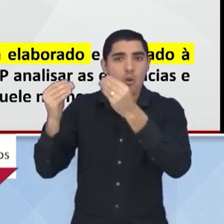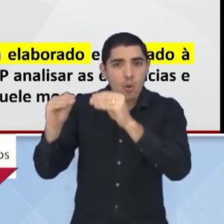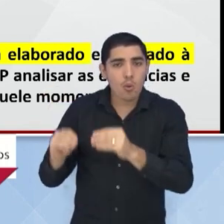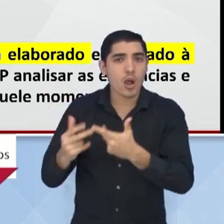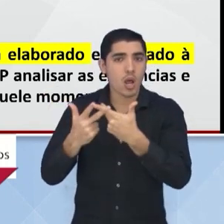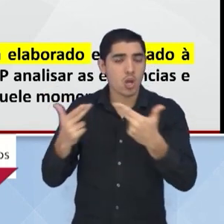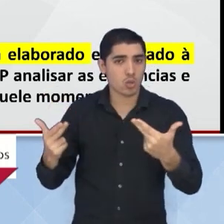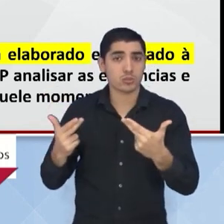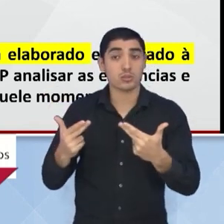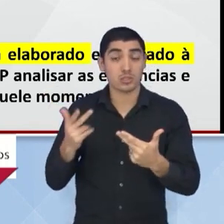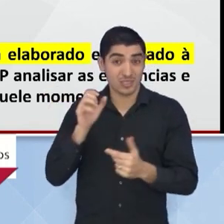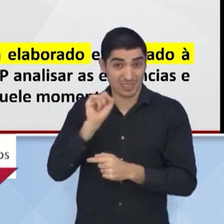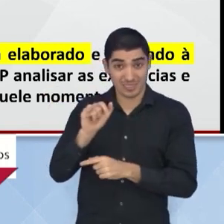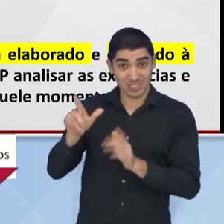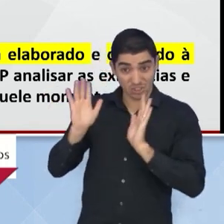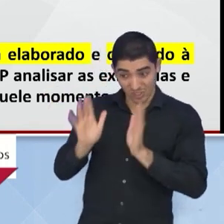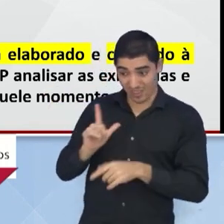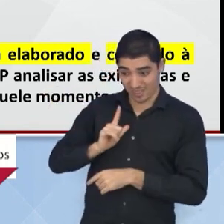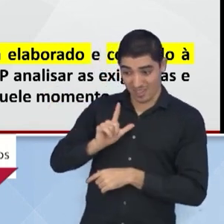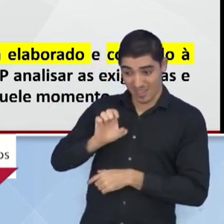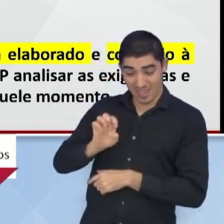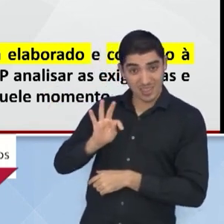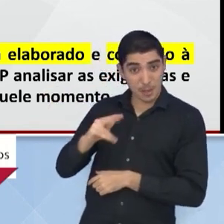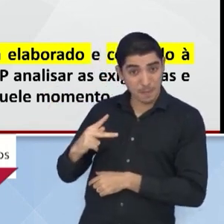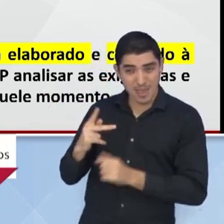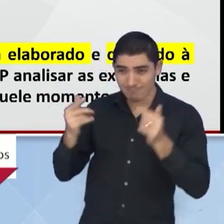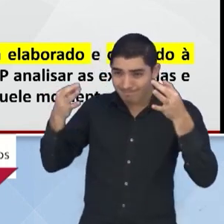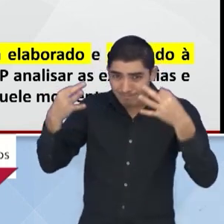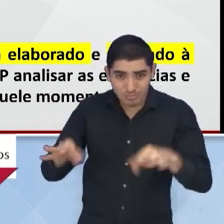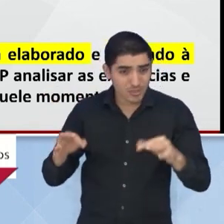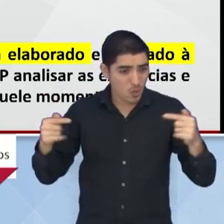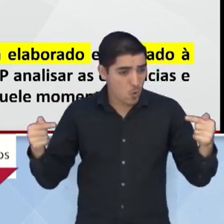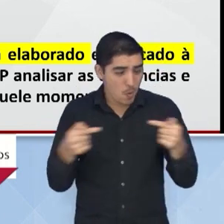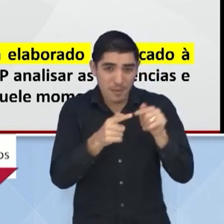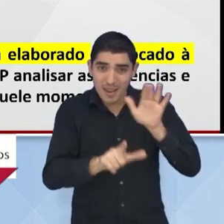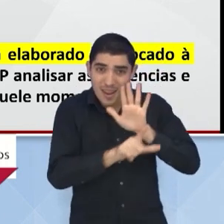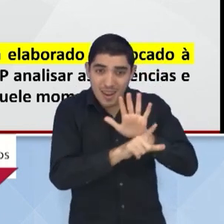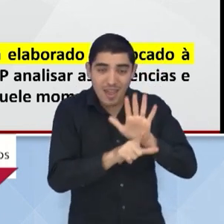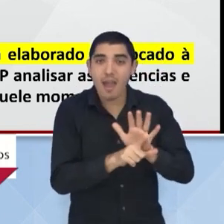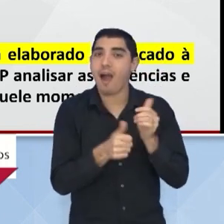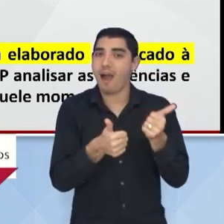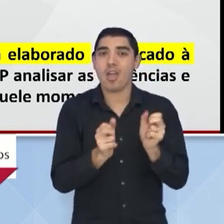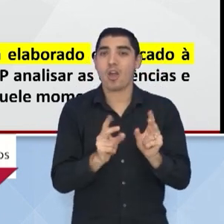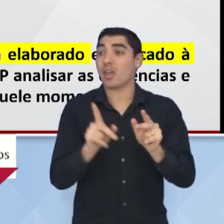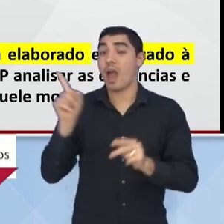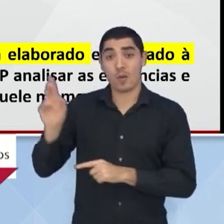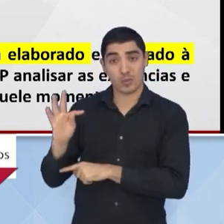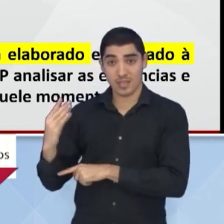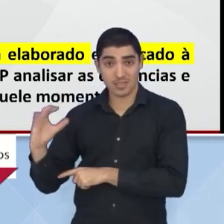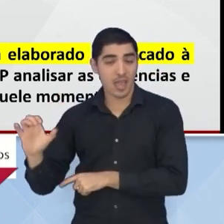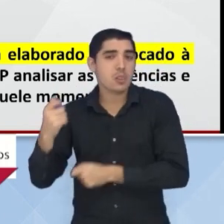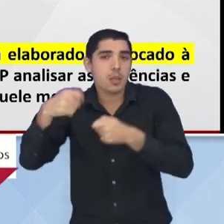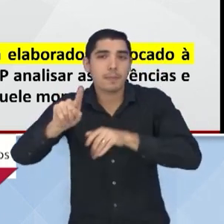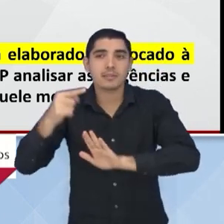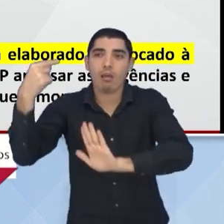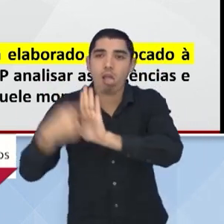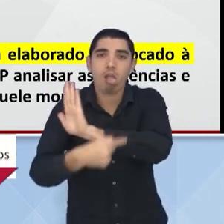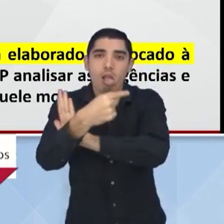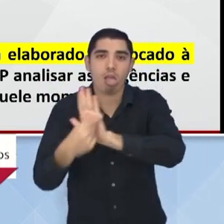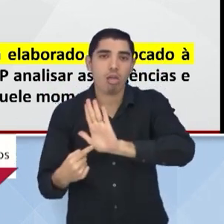lei ele vai evitar qualquer problema aqui por exemplo de um caso de um pedido de suspensão no tribunal de um exame prévio de edital que vai